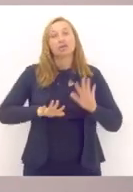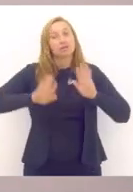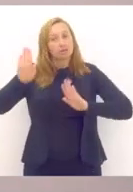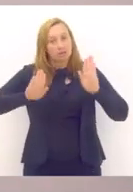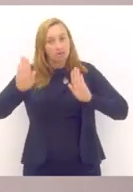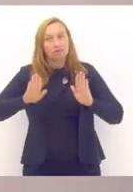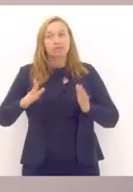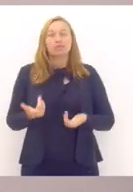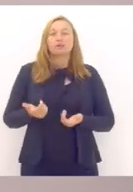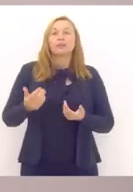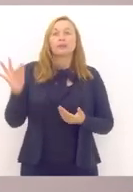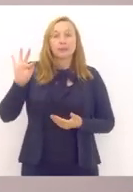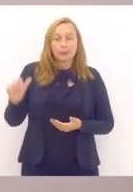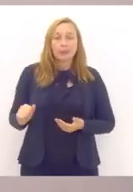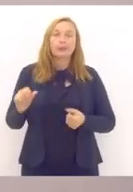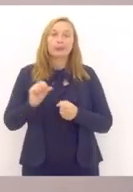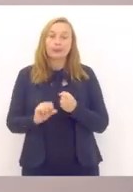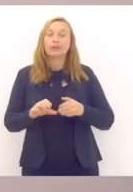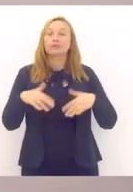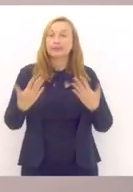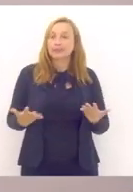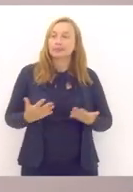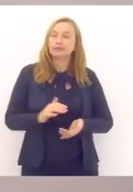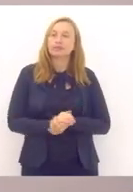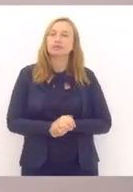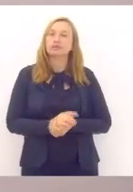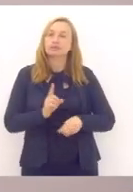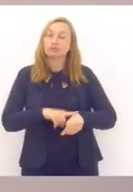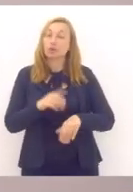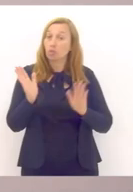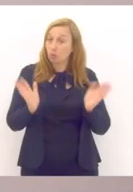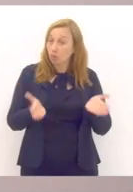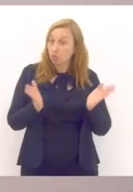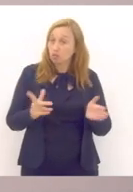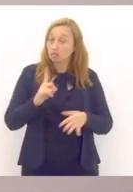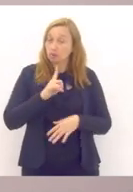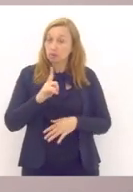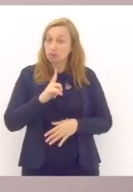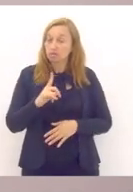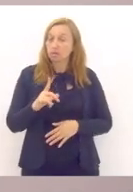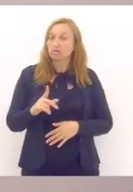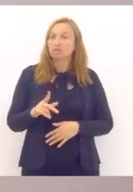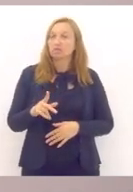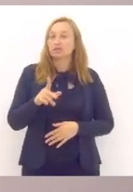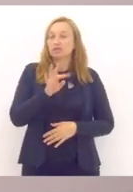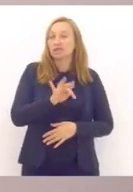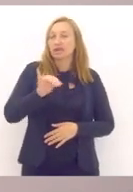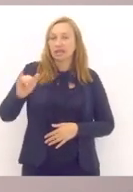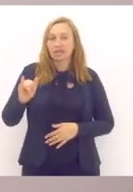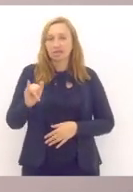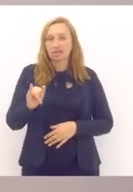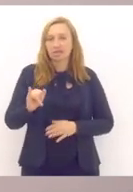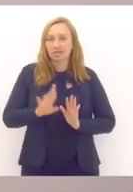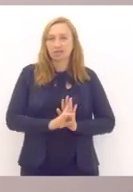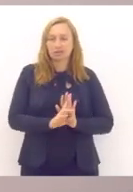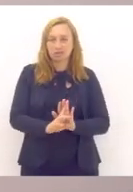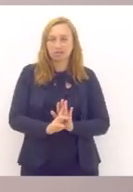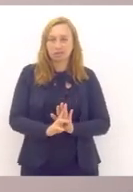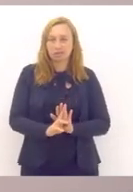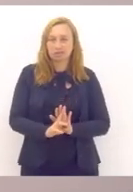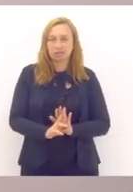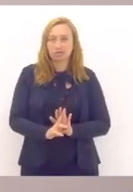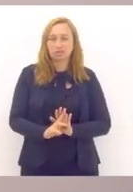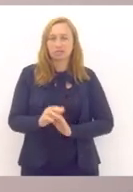que a Fazenda tem que fazer. Então, a partir do momento que nós hoje temos à frente da TI do Estado, hoje a gente tem um auditor